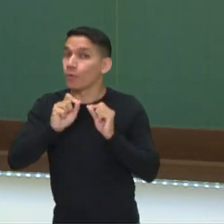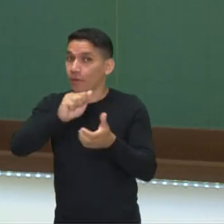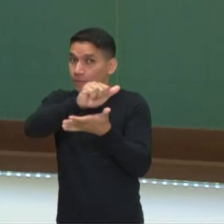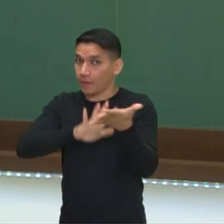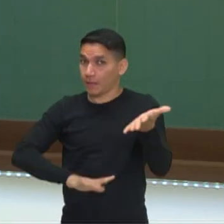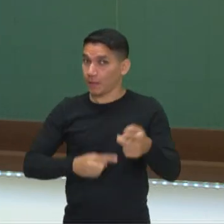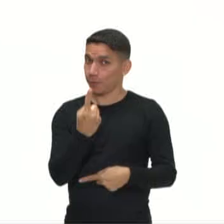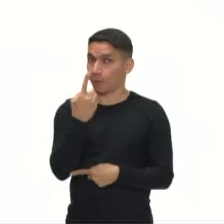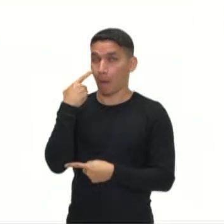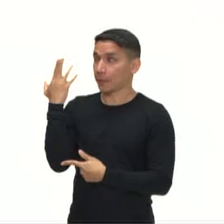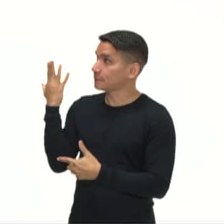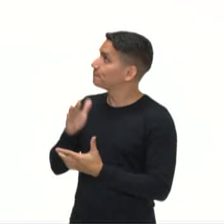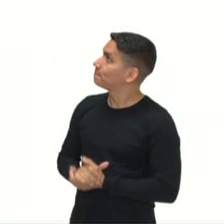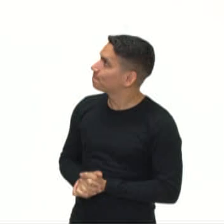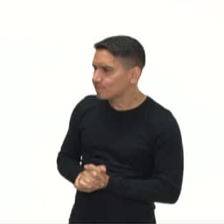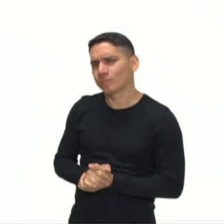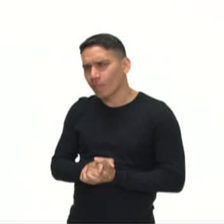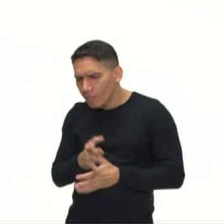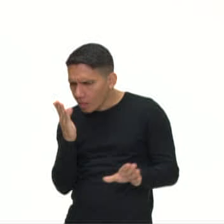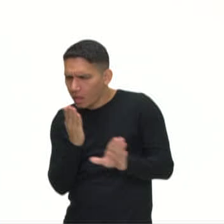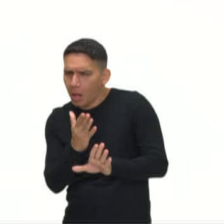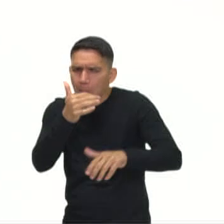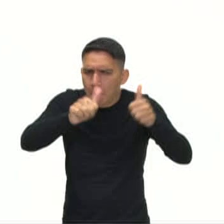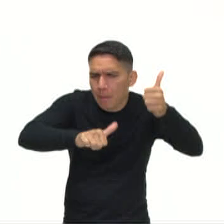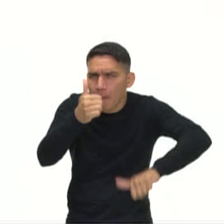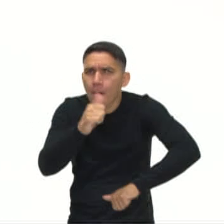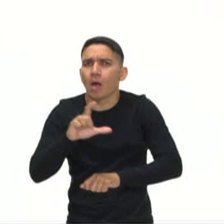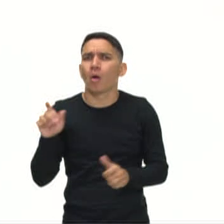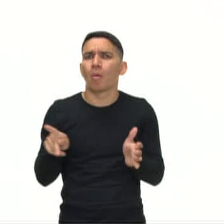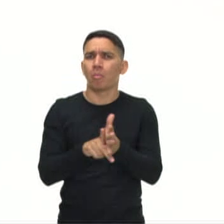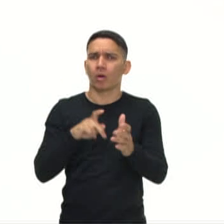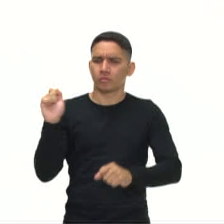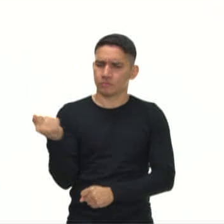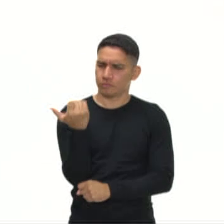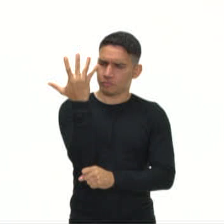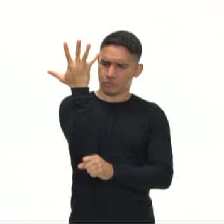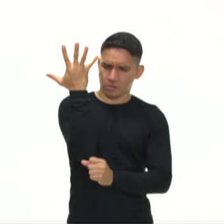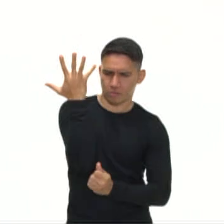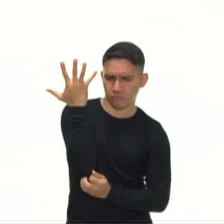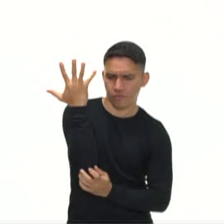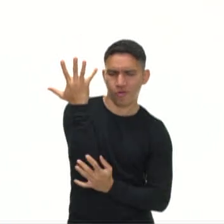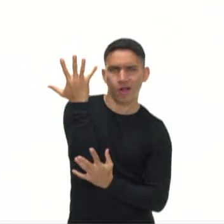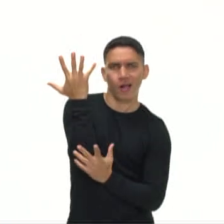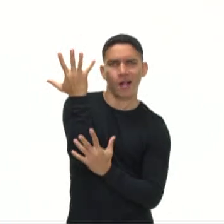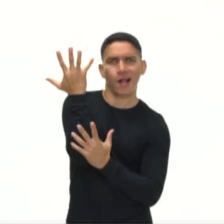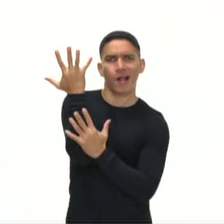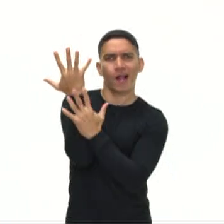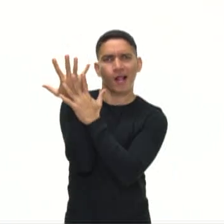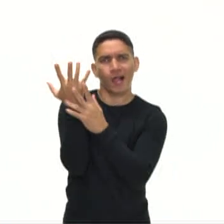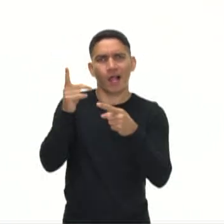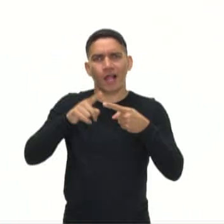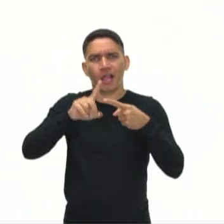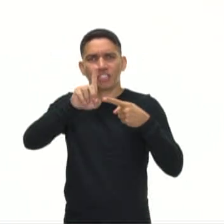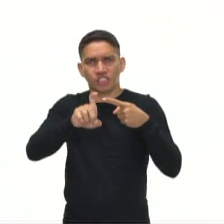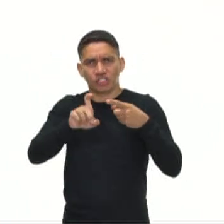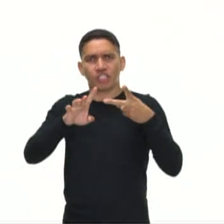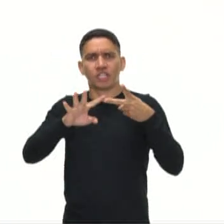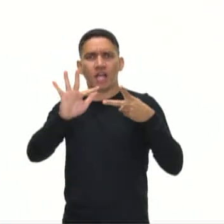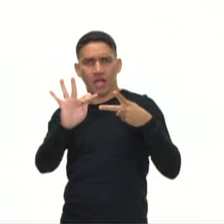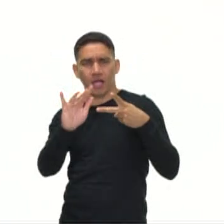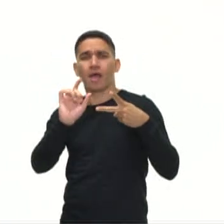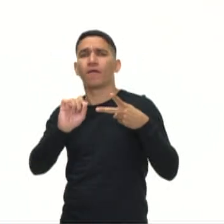atividade 1, o detetive verificou que os vasos condutores de seiva, xilema e floema estão presentes nas